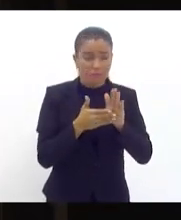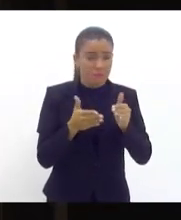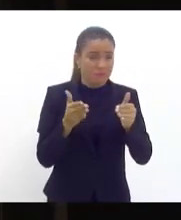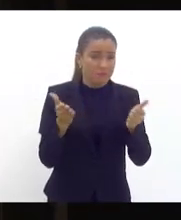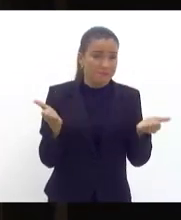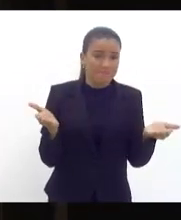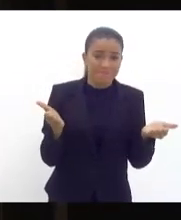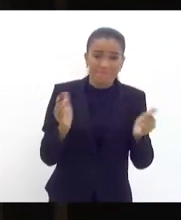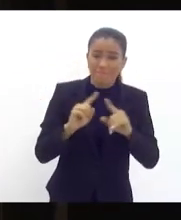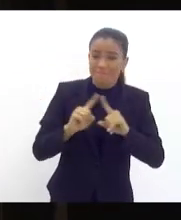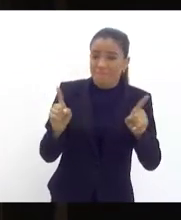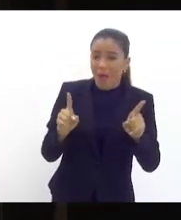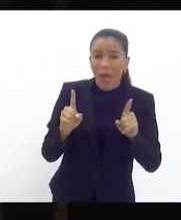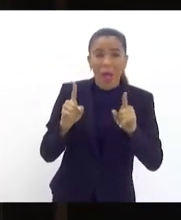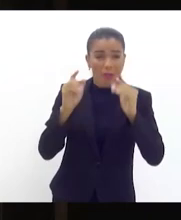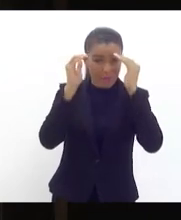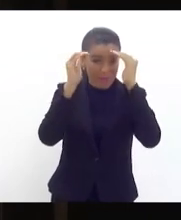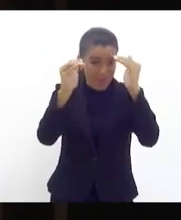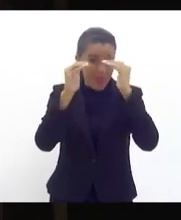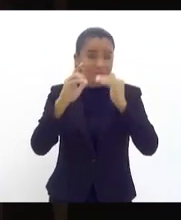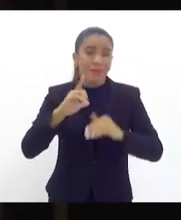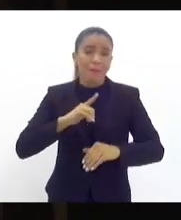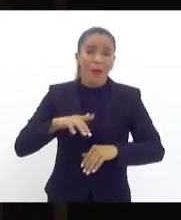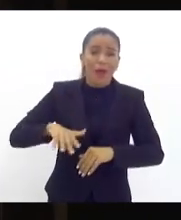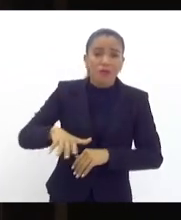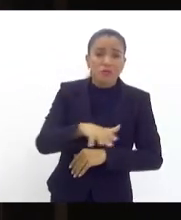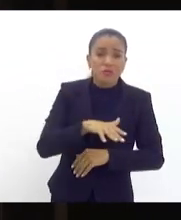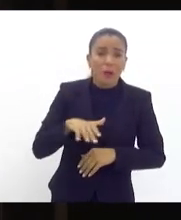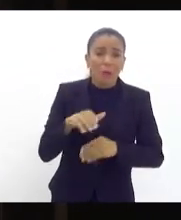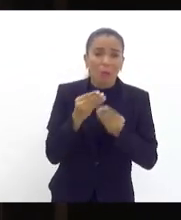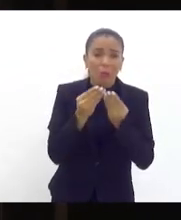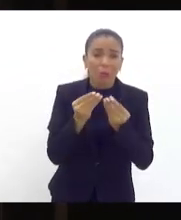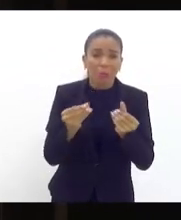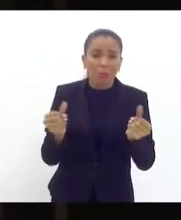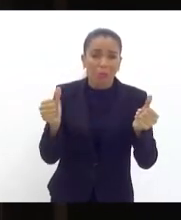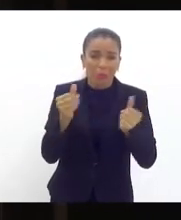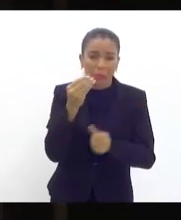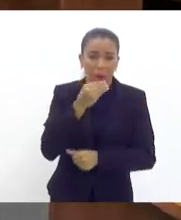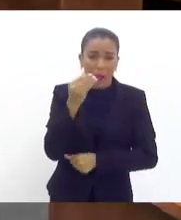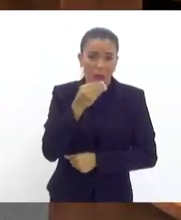sem cuidado alicer é só isso que eu queria dizer